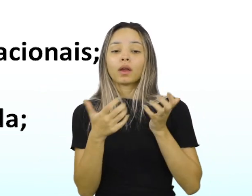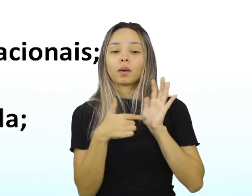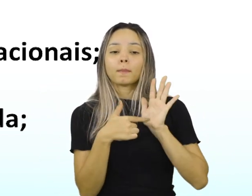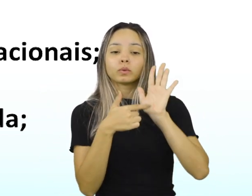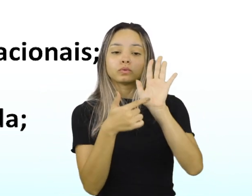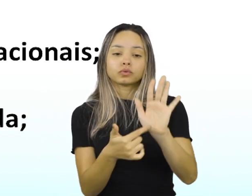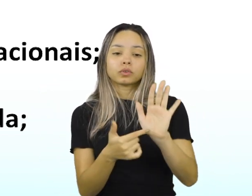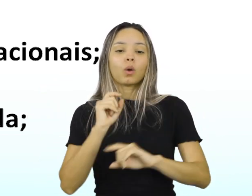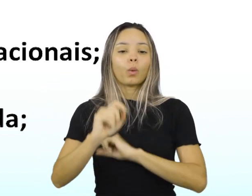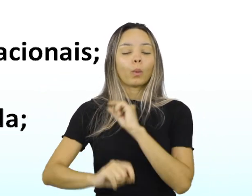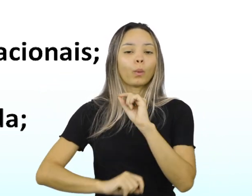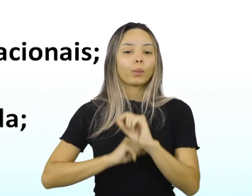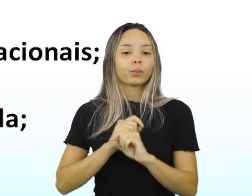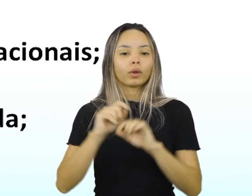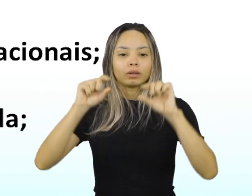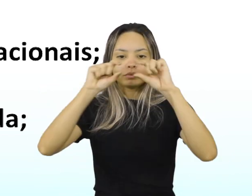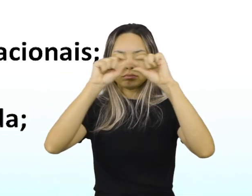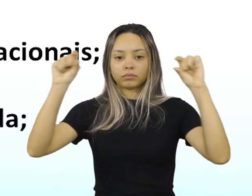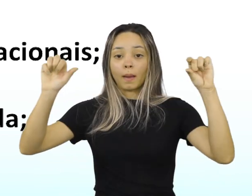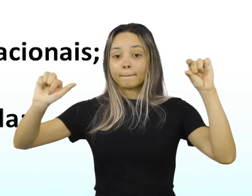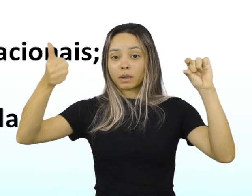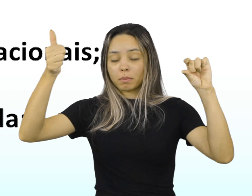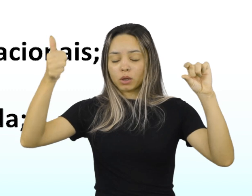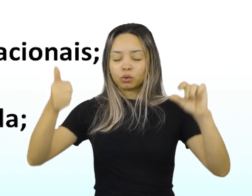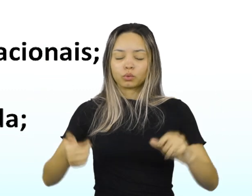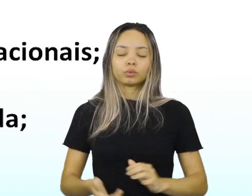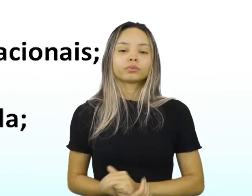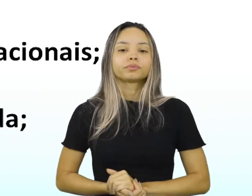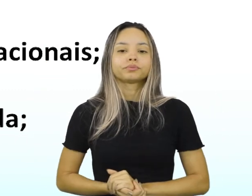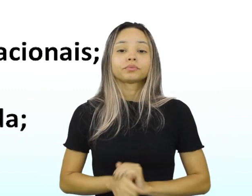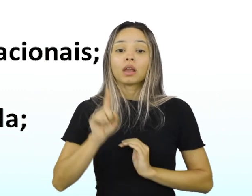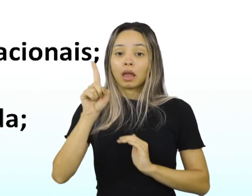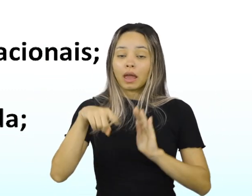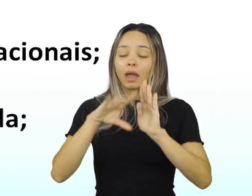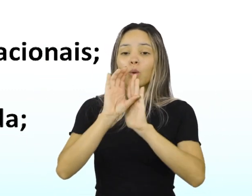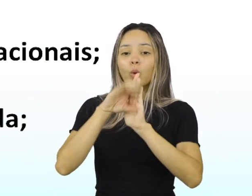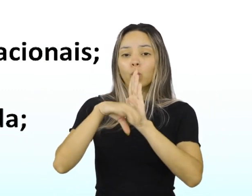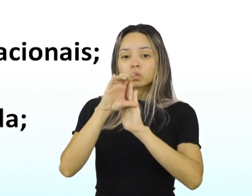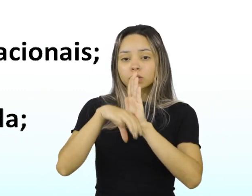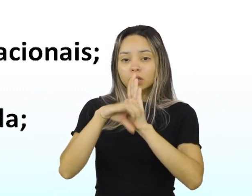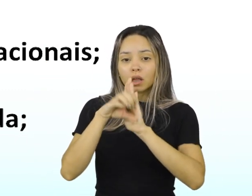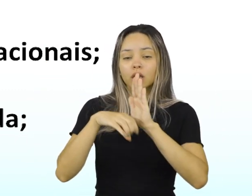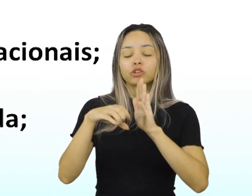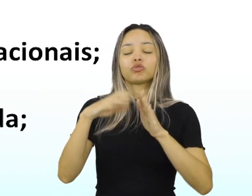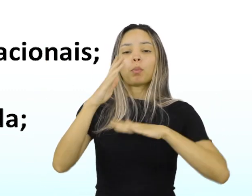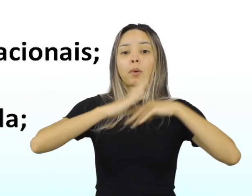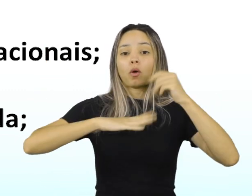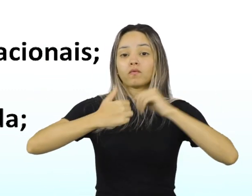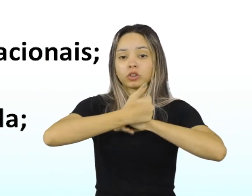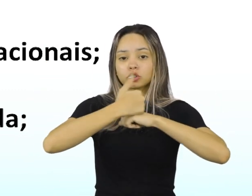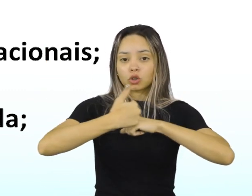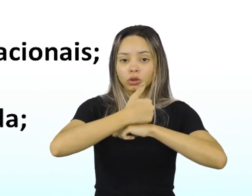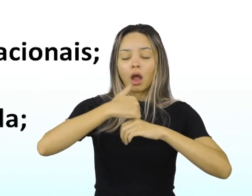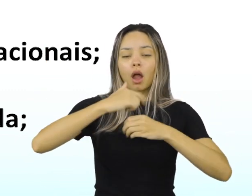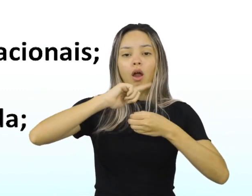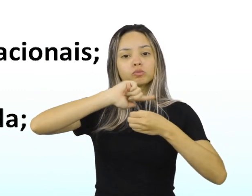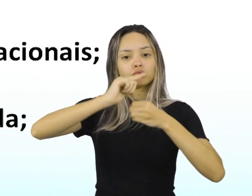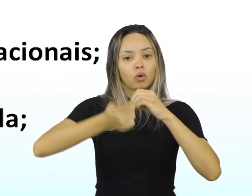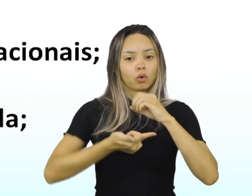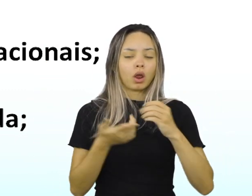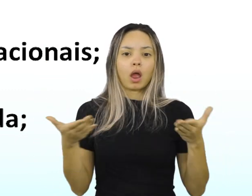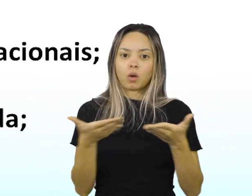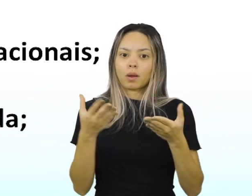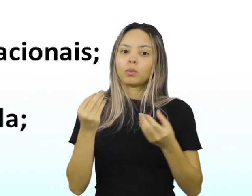queria trazer ali, ó, aniquilamento da relação espaço-tempo. Inclusive, é um conceito de um geógrafo